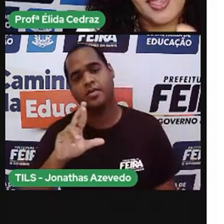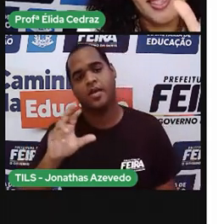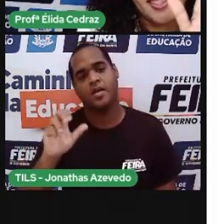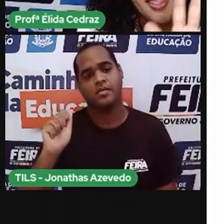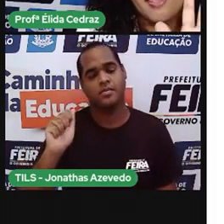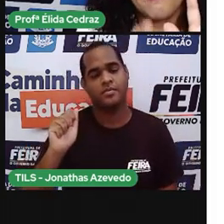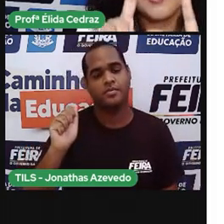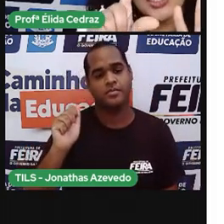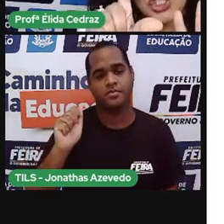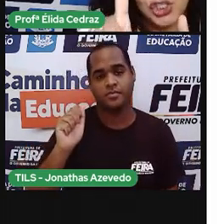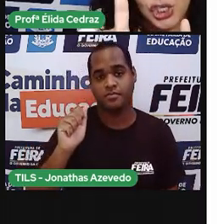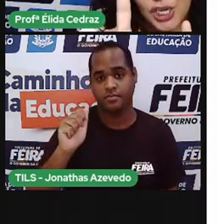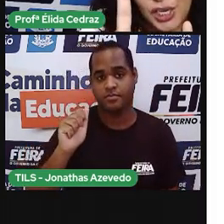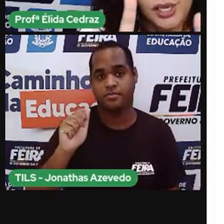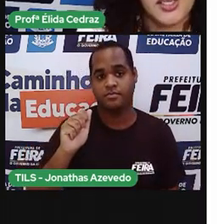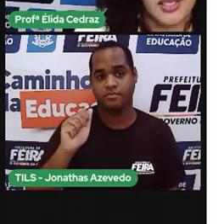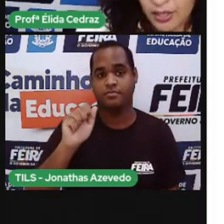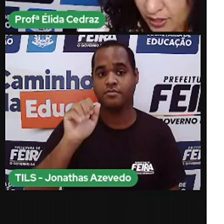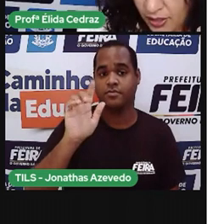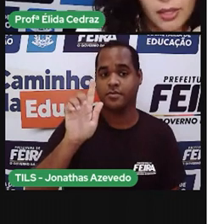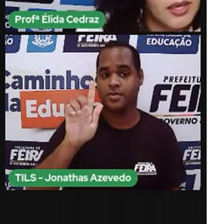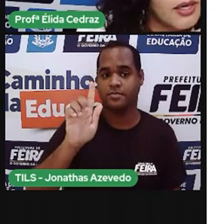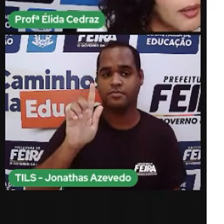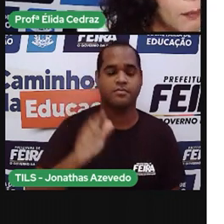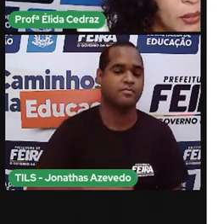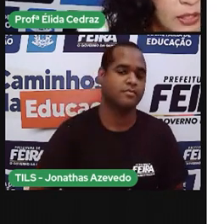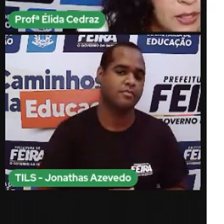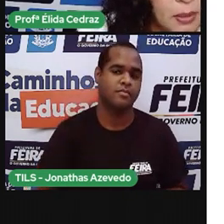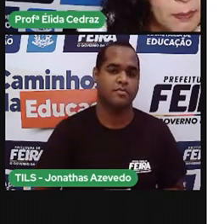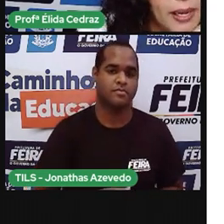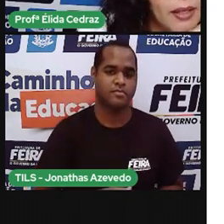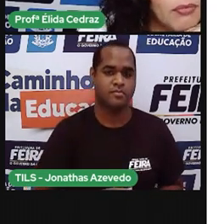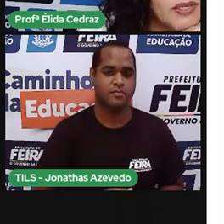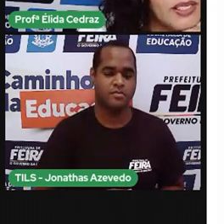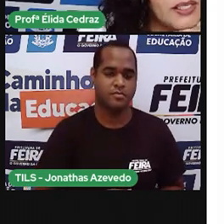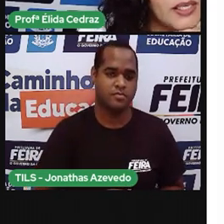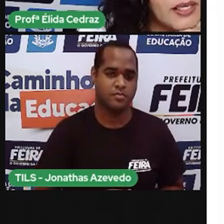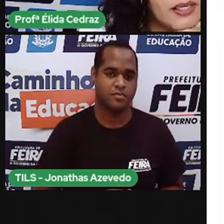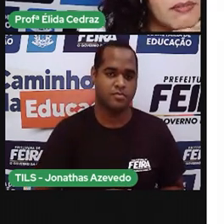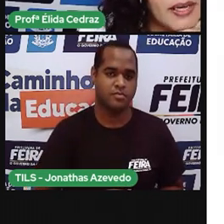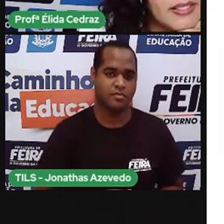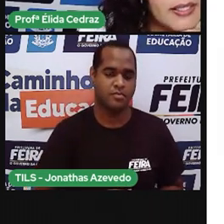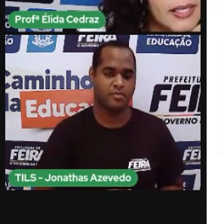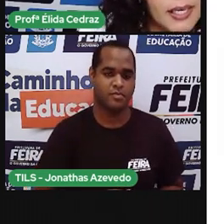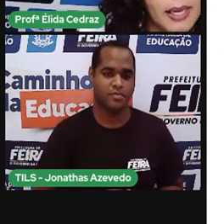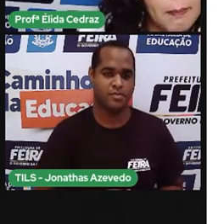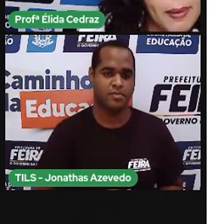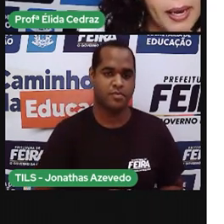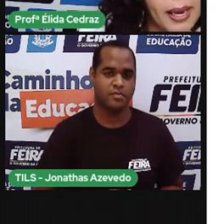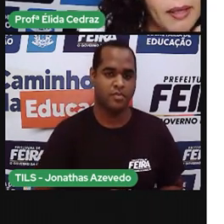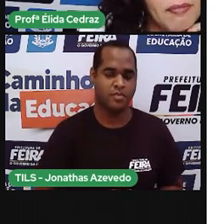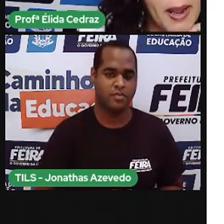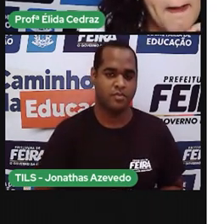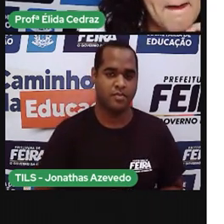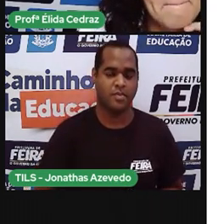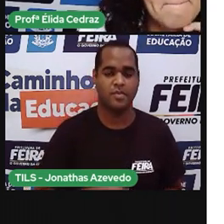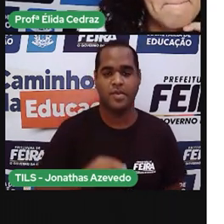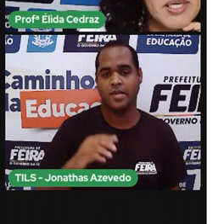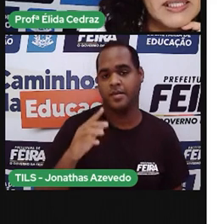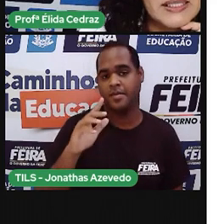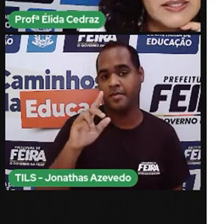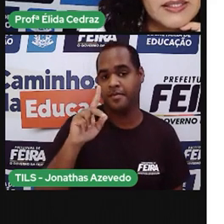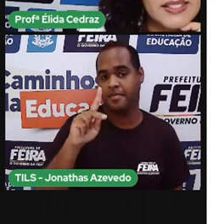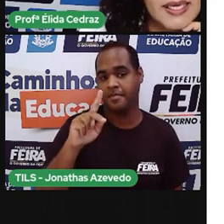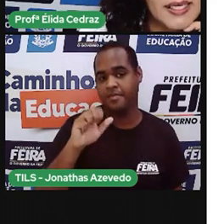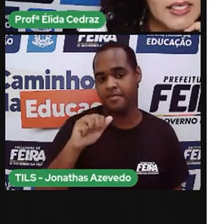e f g a próxima palavrinha vai ter a palavra